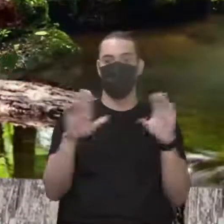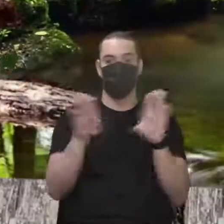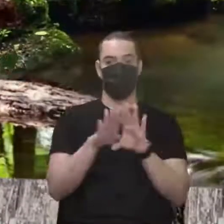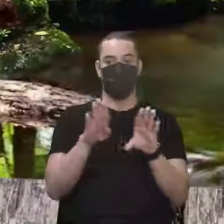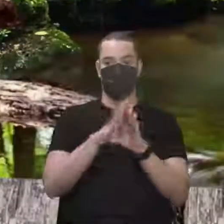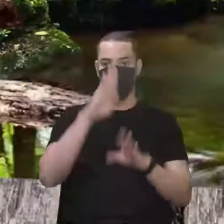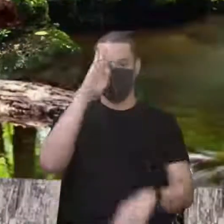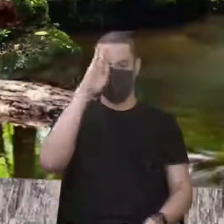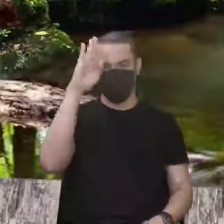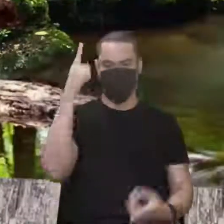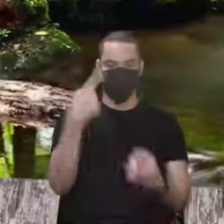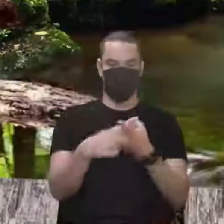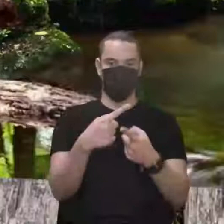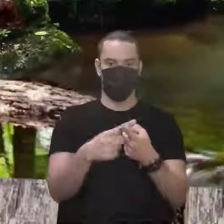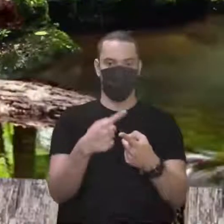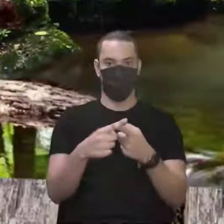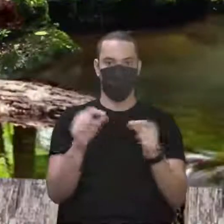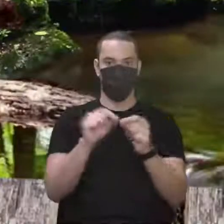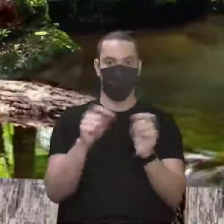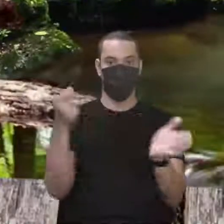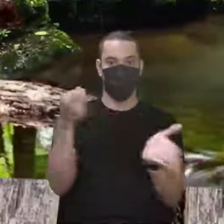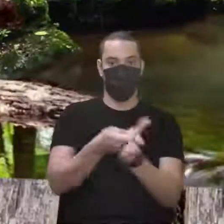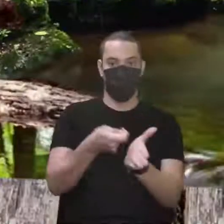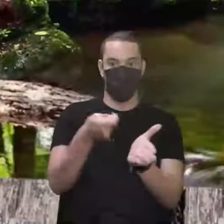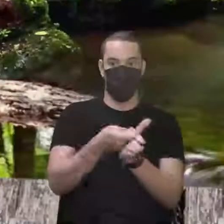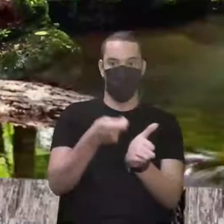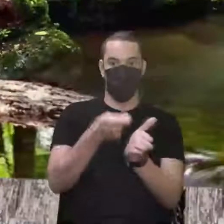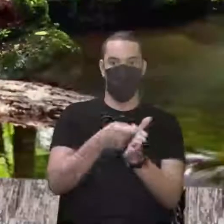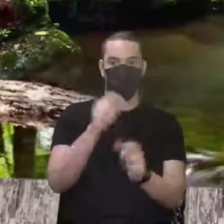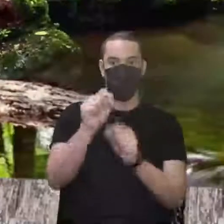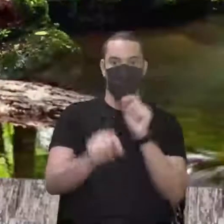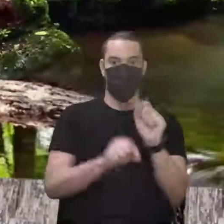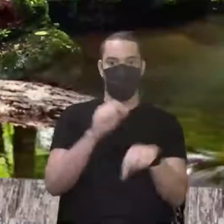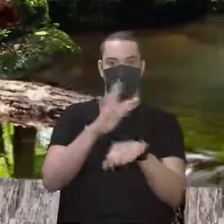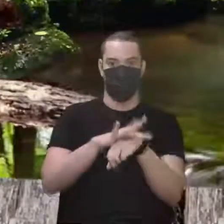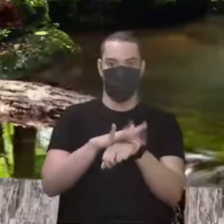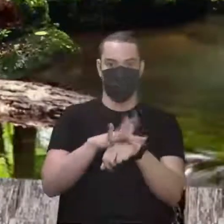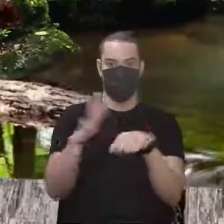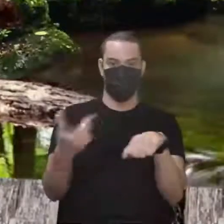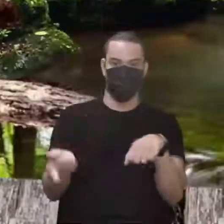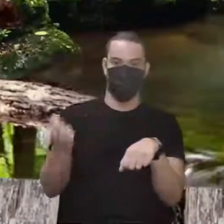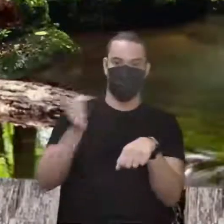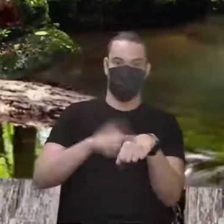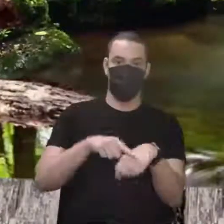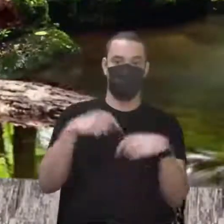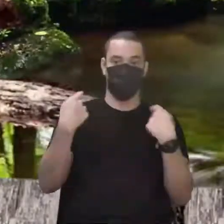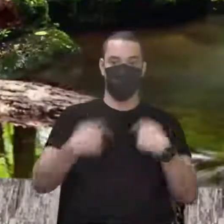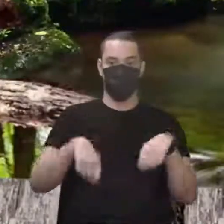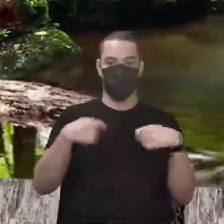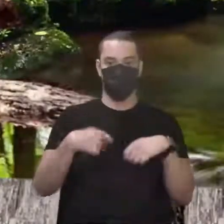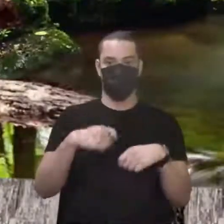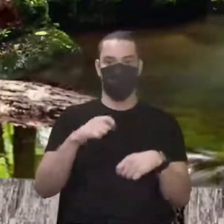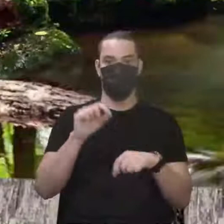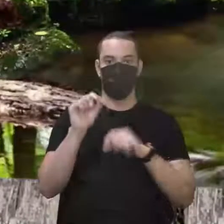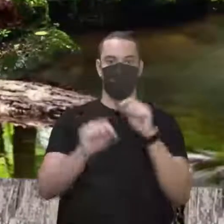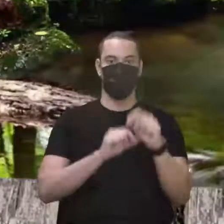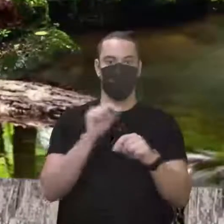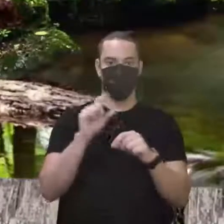que são organismos obrigatoriamente, né, patogênicos, infecciosos, eles são